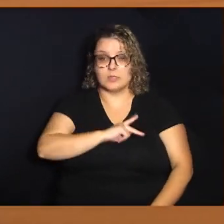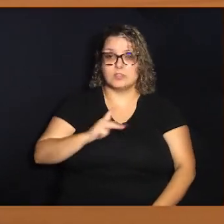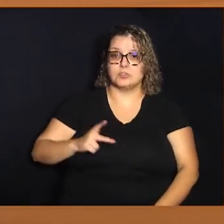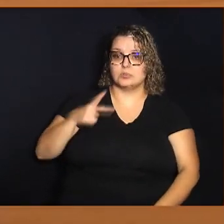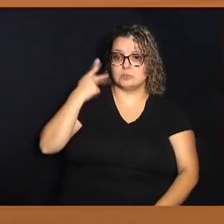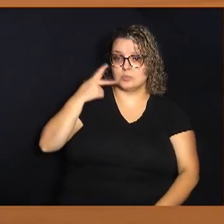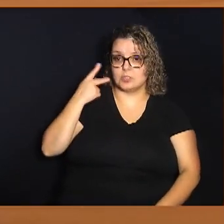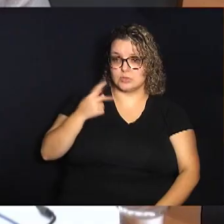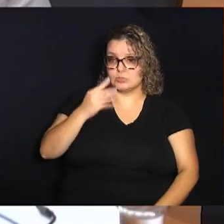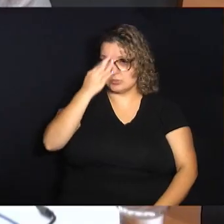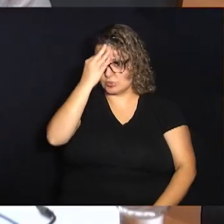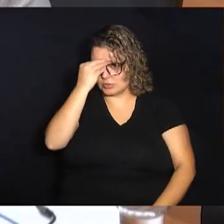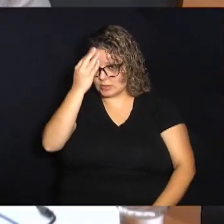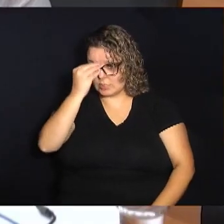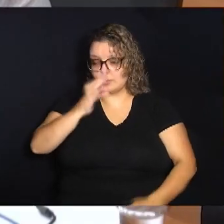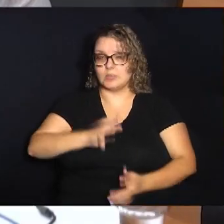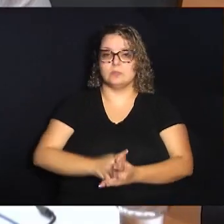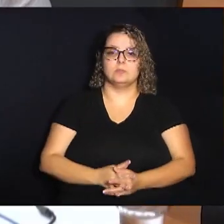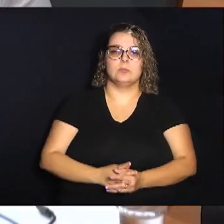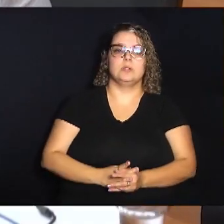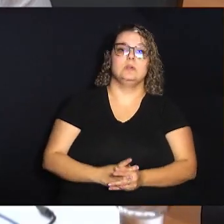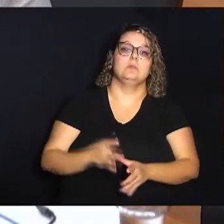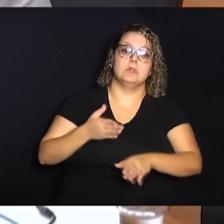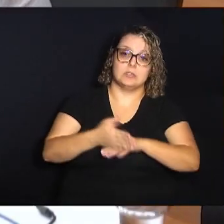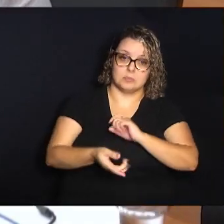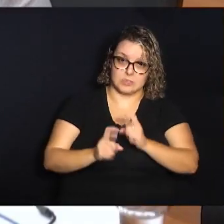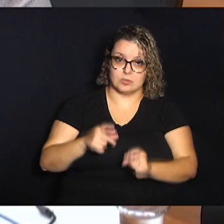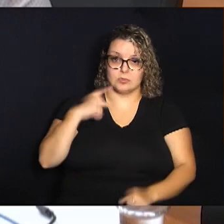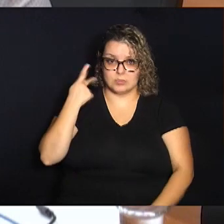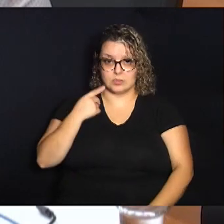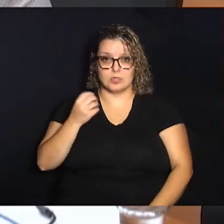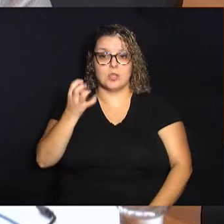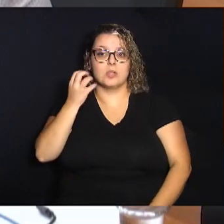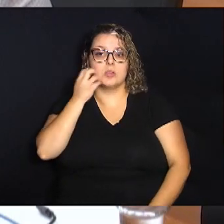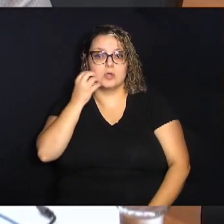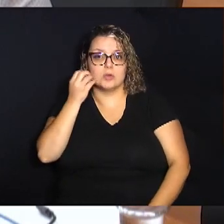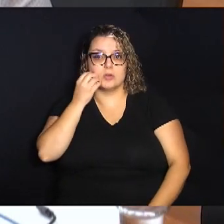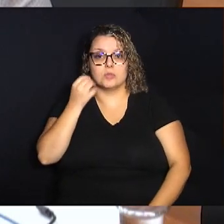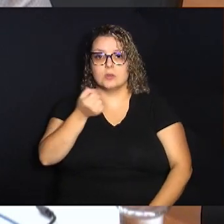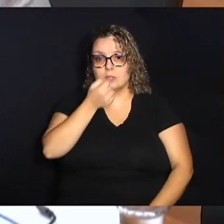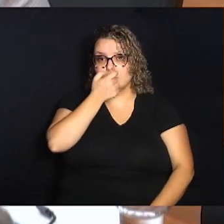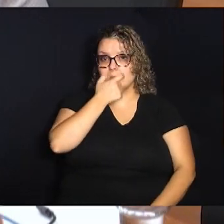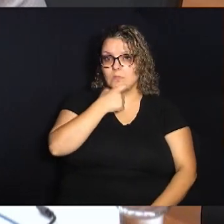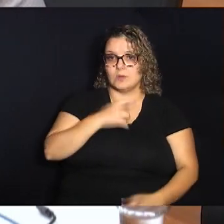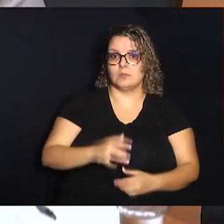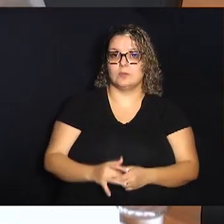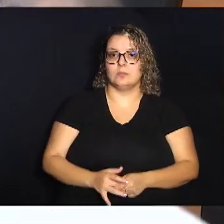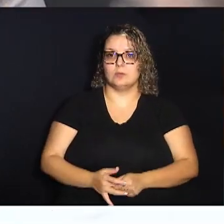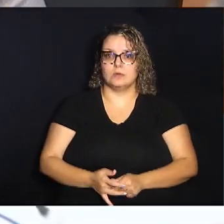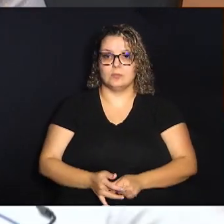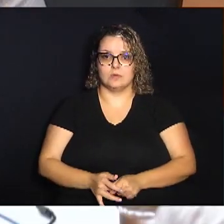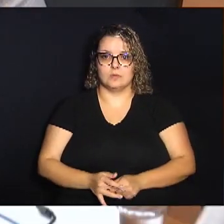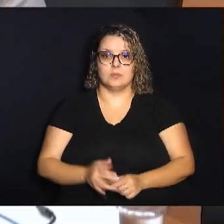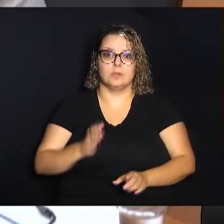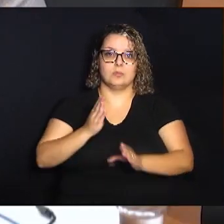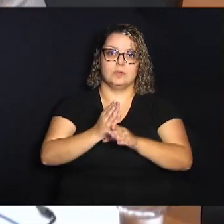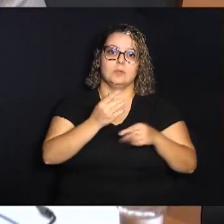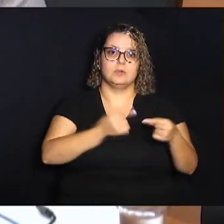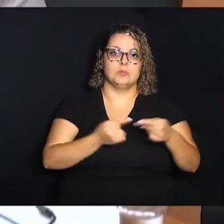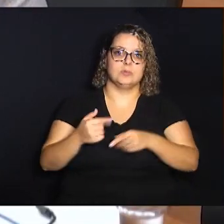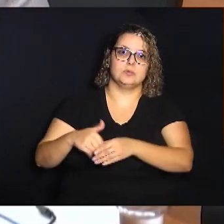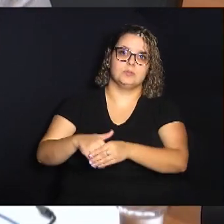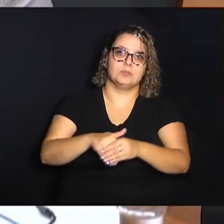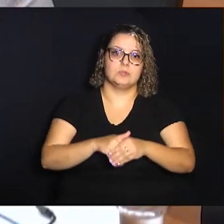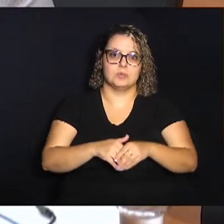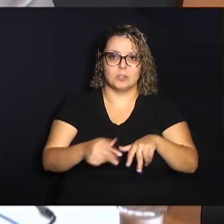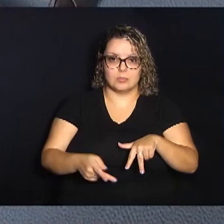vereador Jair da Farmácia. Participaram da reunião os vereadores Igor Diego e Marrom Cunha. No encontro, foi discutido e votado o